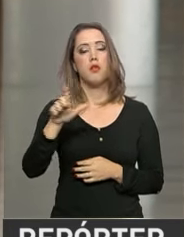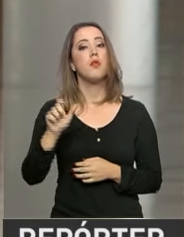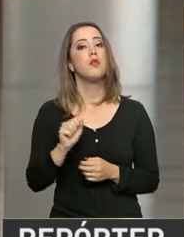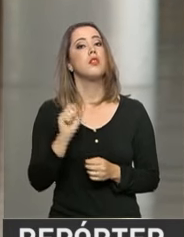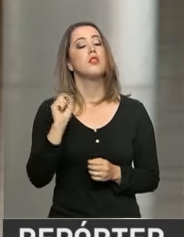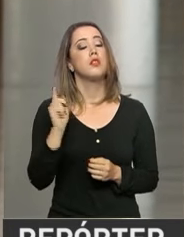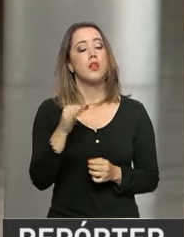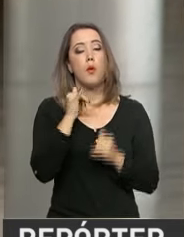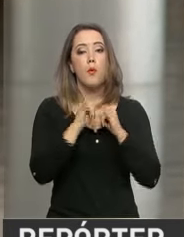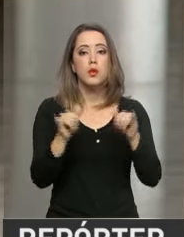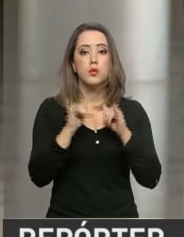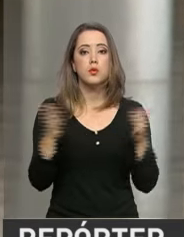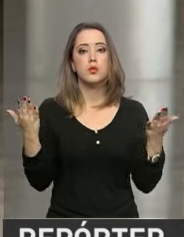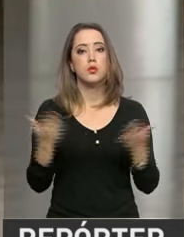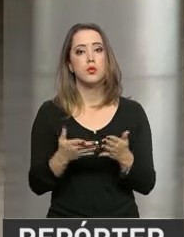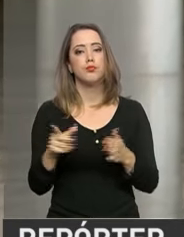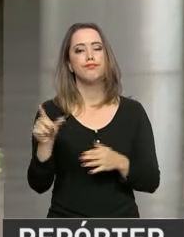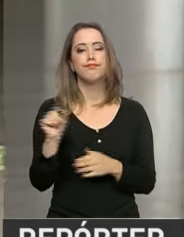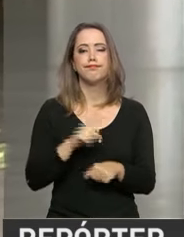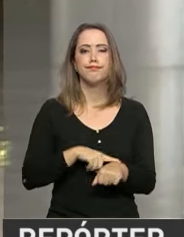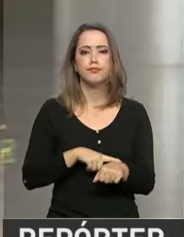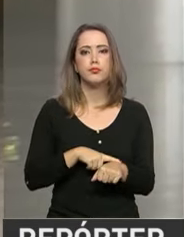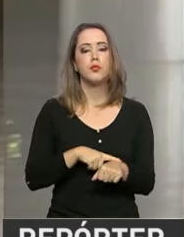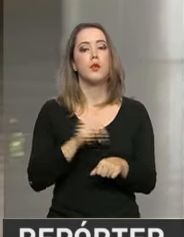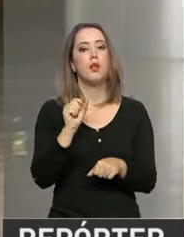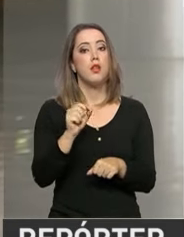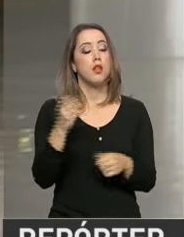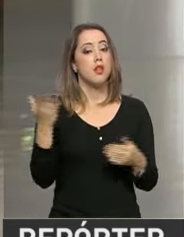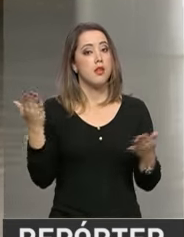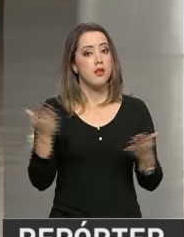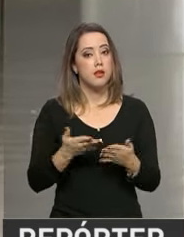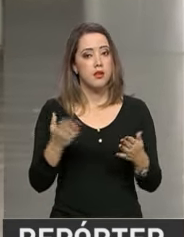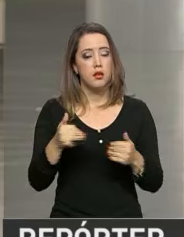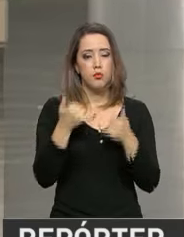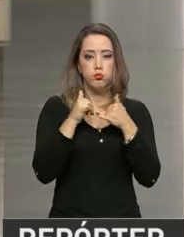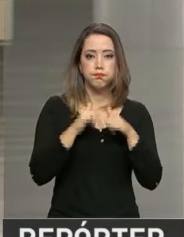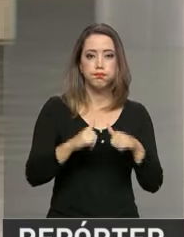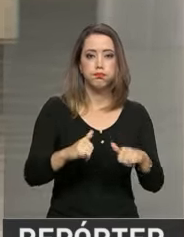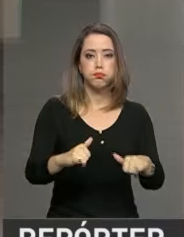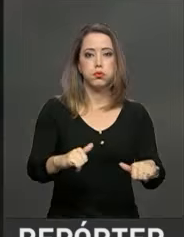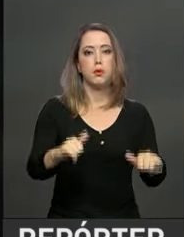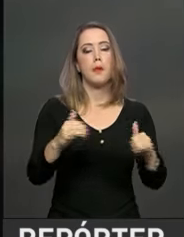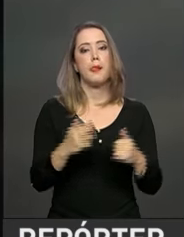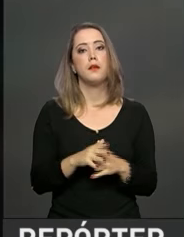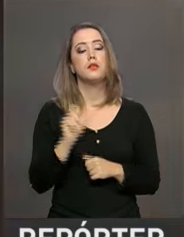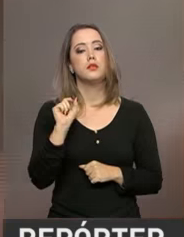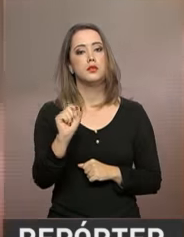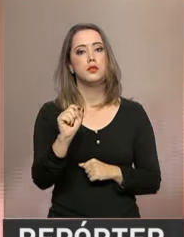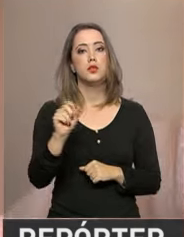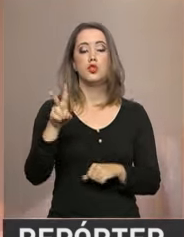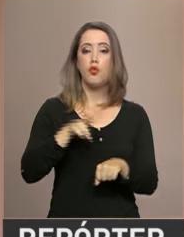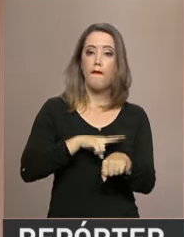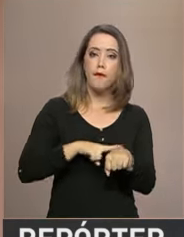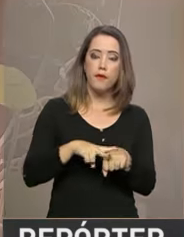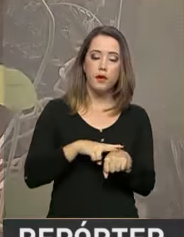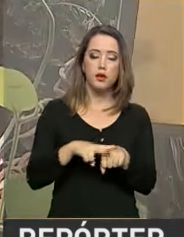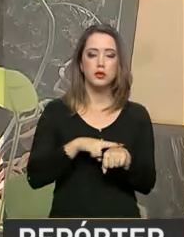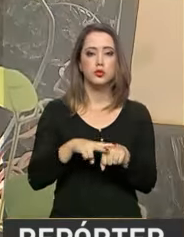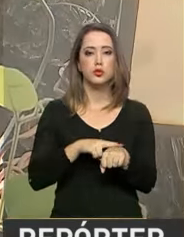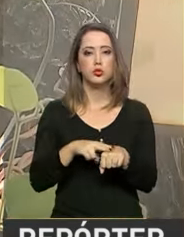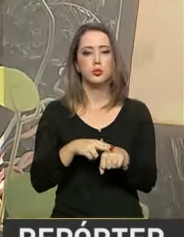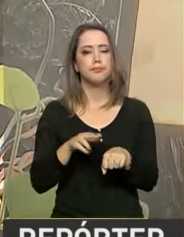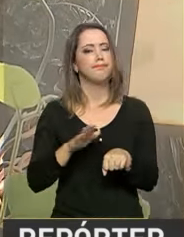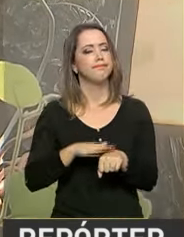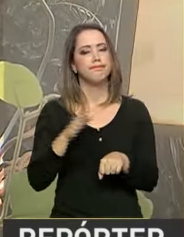Energia Elétrica, anunciou agora a pouco pela manhã que a bandeira tarifária em vigor para o mês de junho na conta de luz vai ser verde, ou